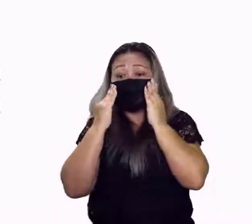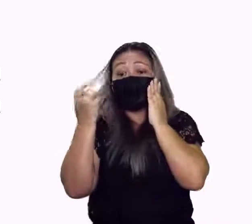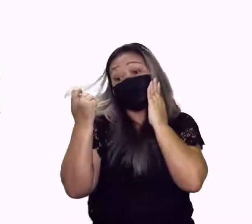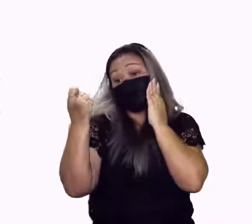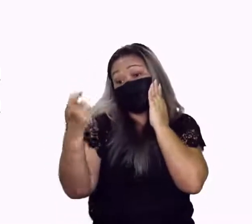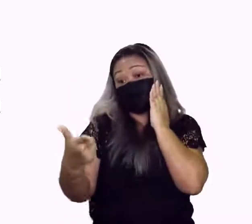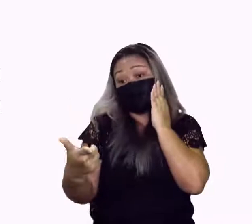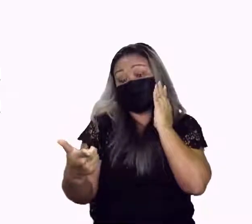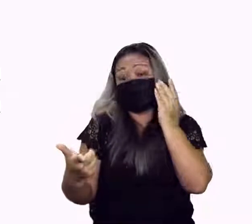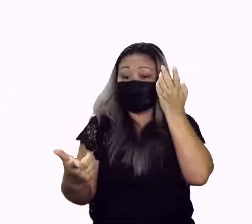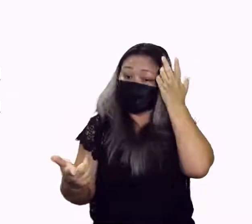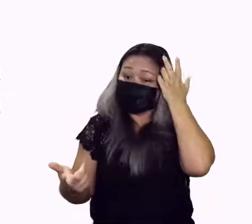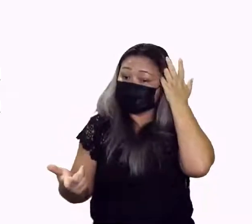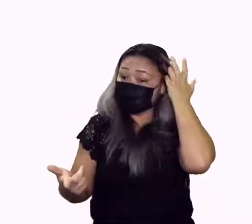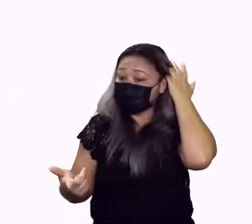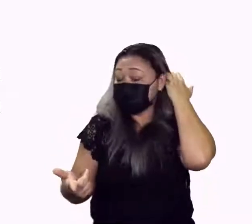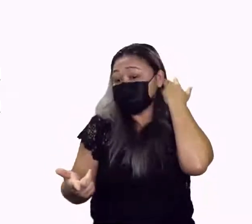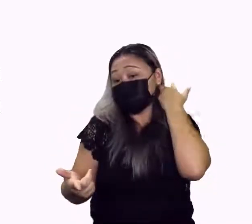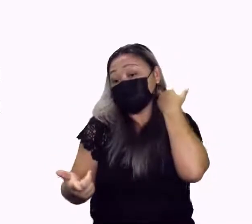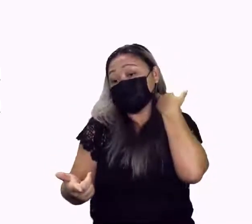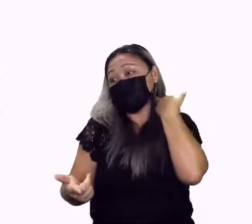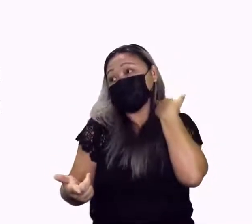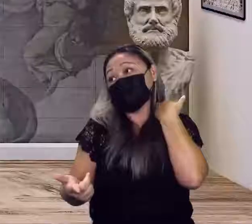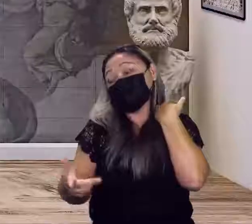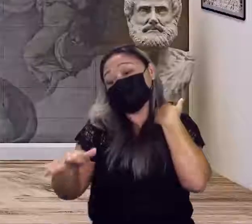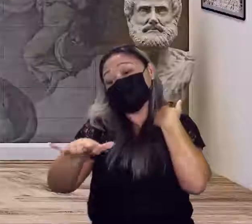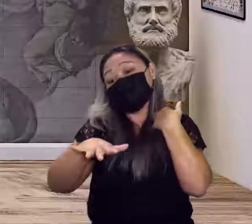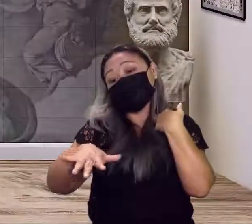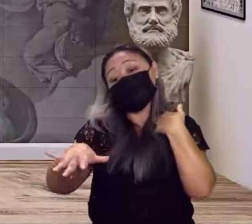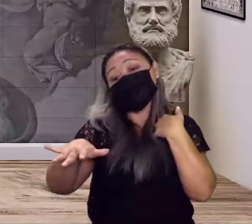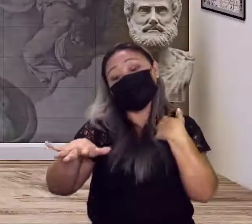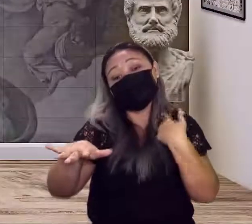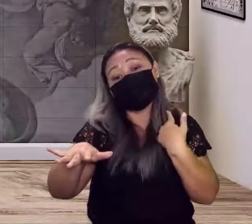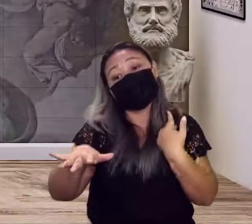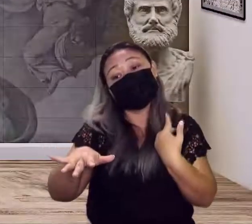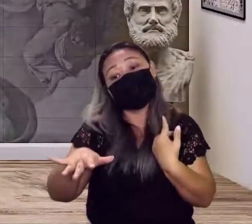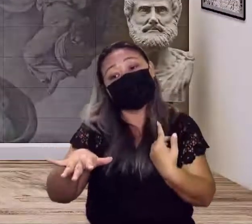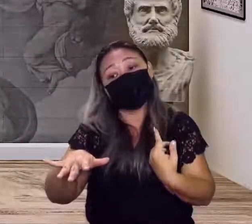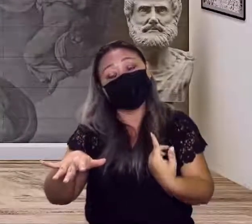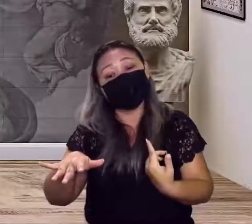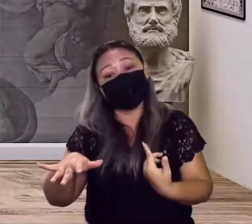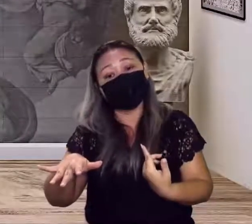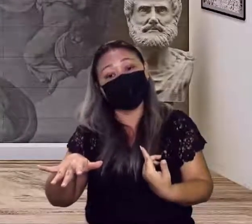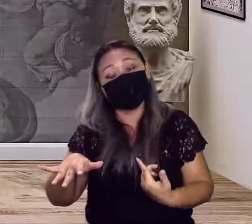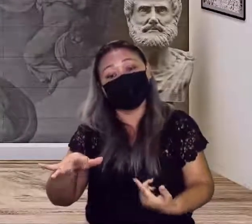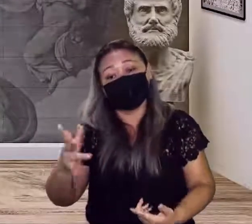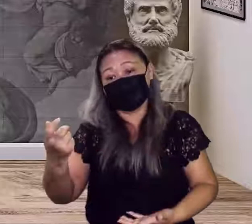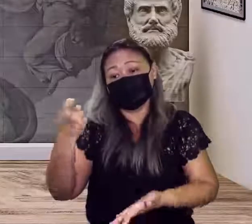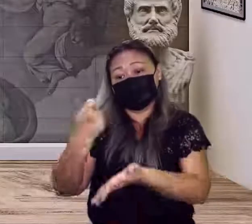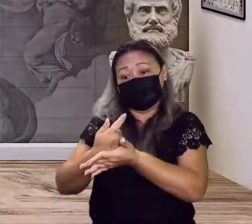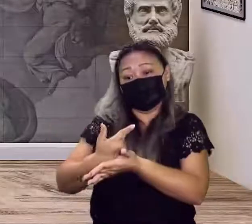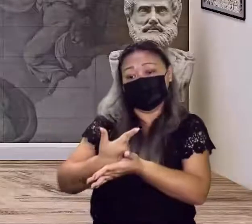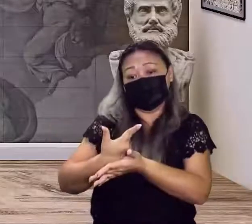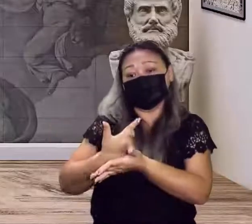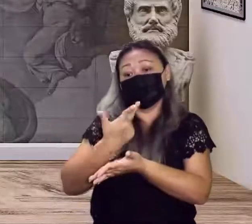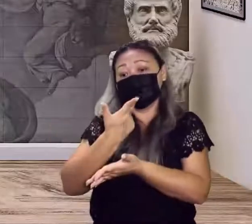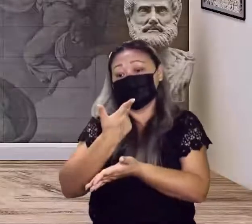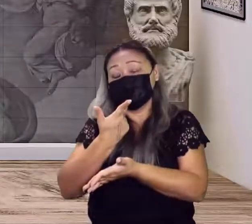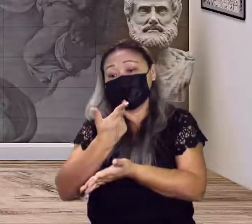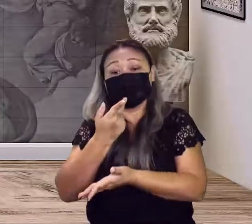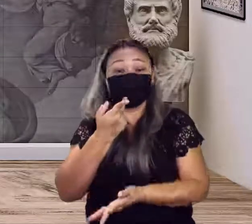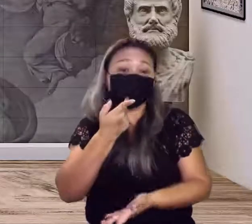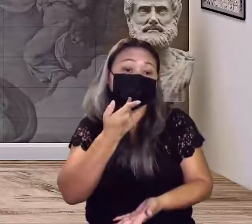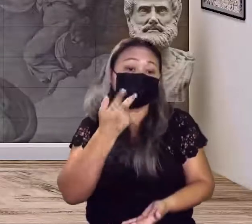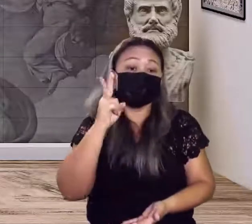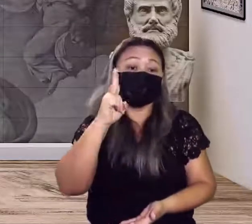né? Por exemplo, dentro de uma situação, a pessoa vai dizer, o cara me pagou tanto para eu falar uma